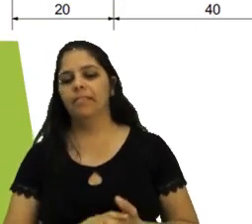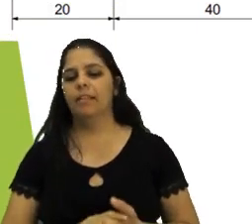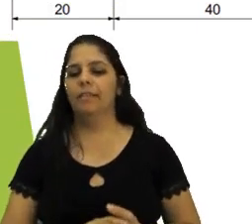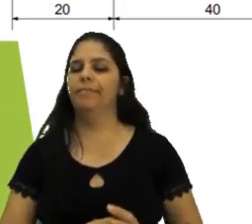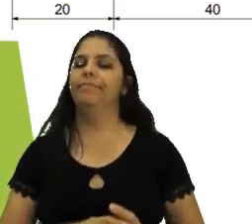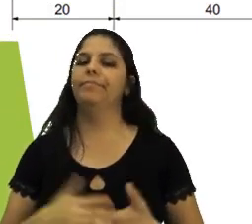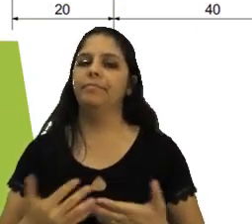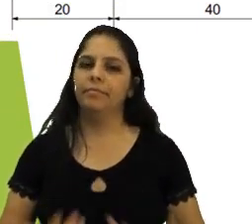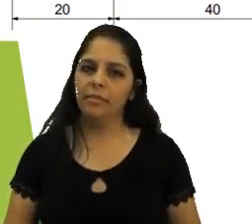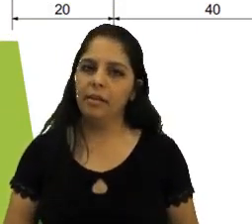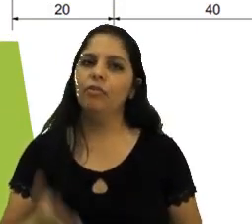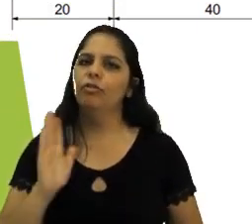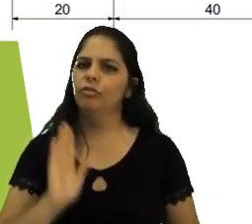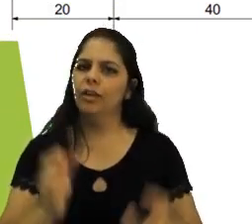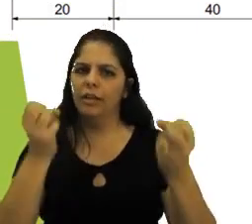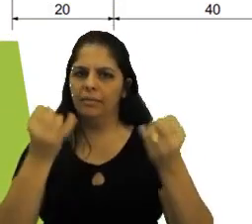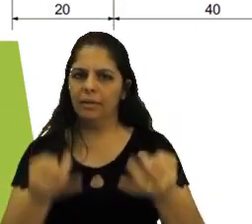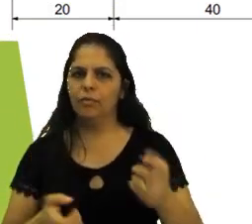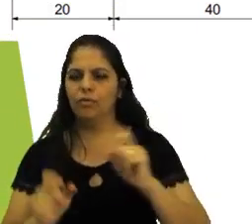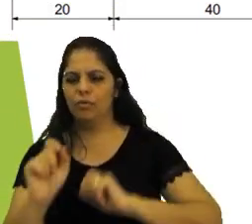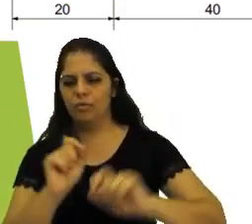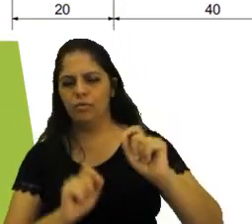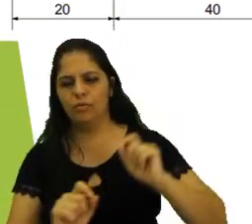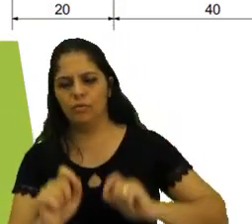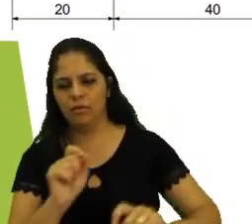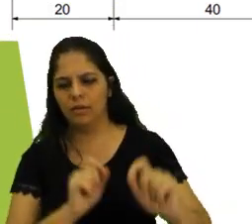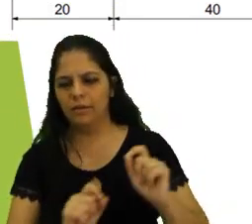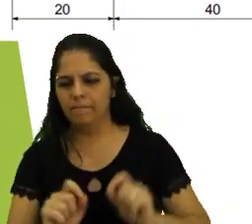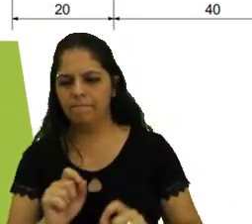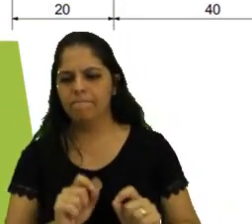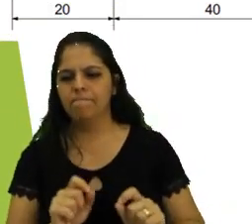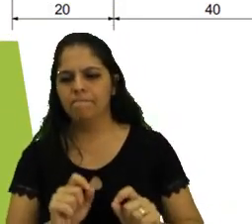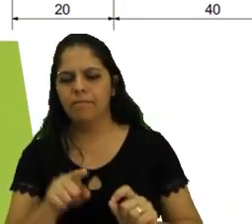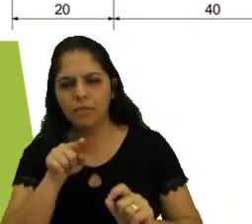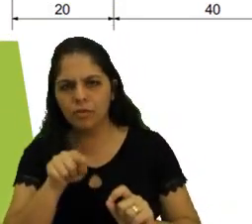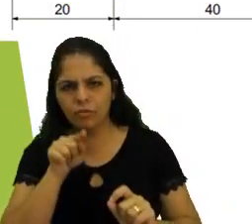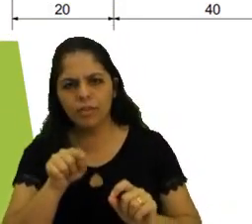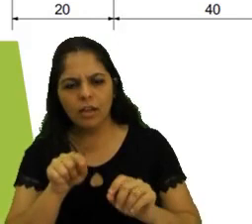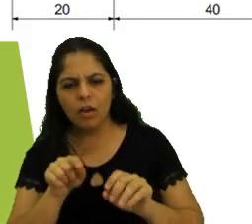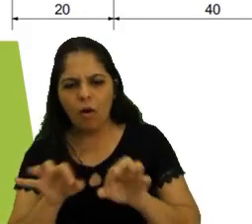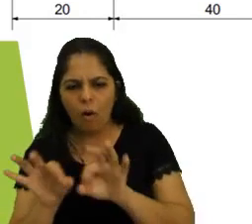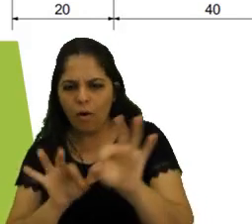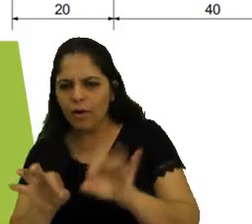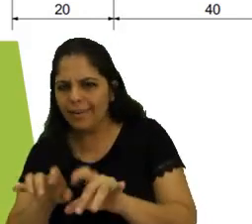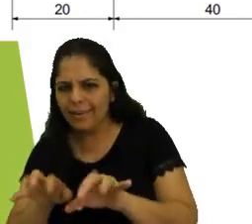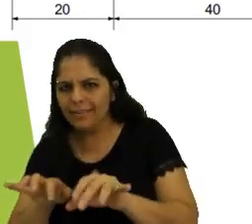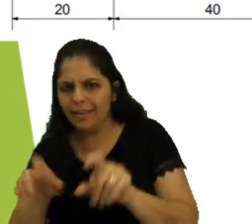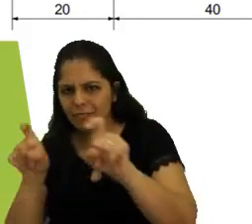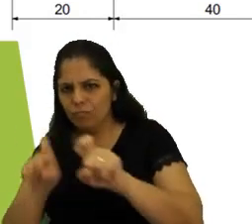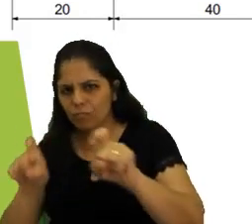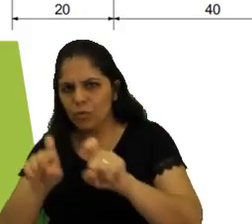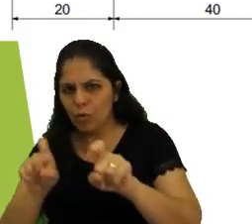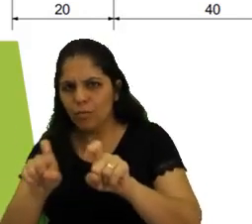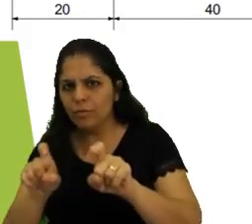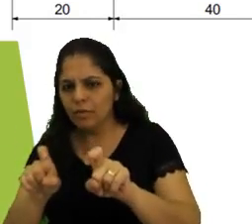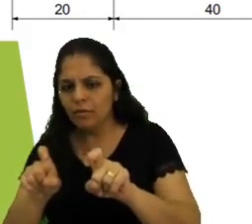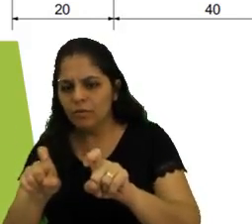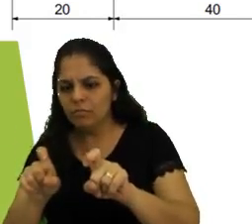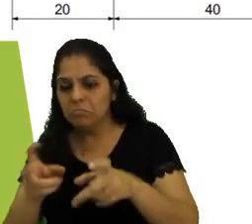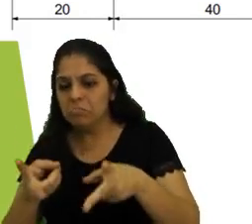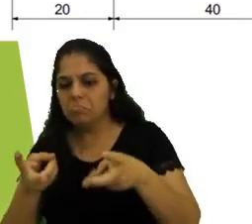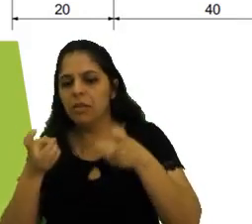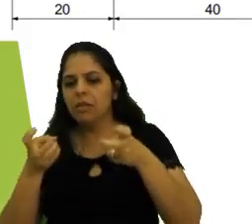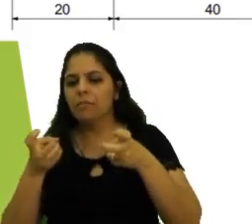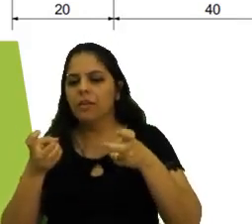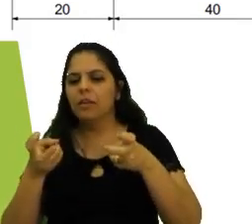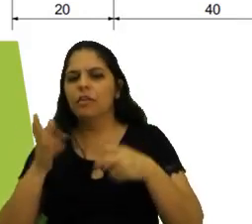aqui já o blank, tá? Então quando vocês forem programar isso aqui, ó, vocês vão perceber que ele já está